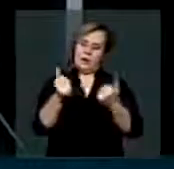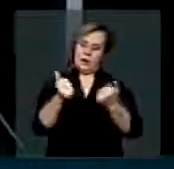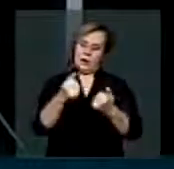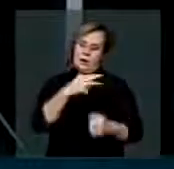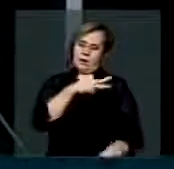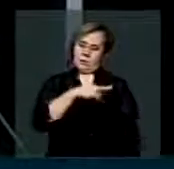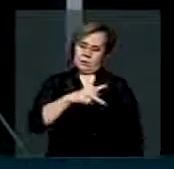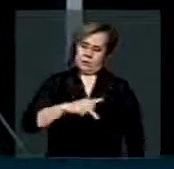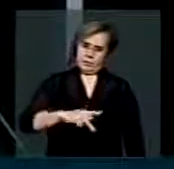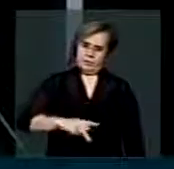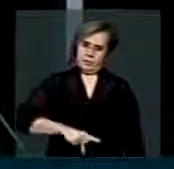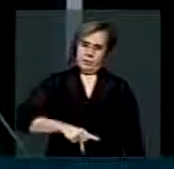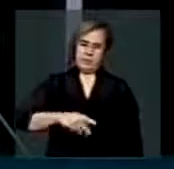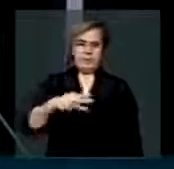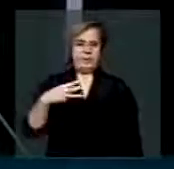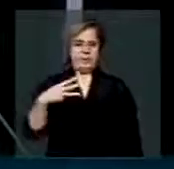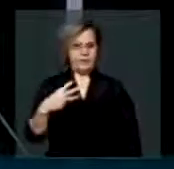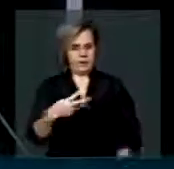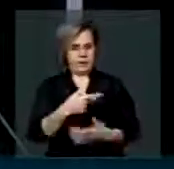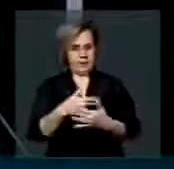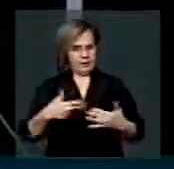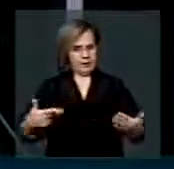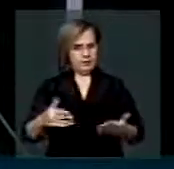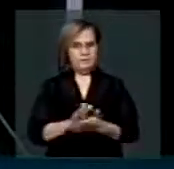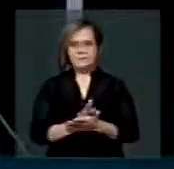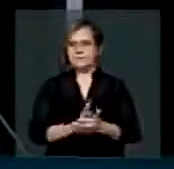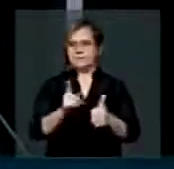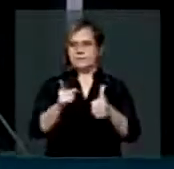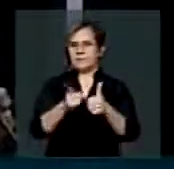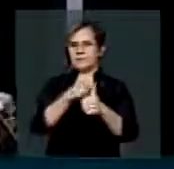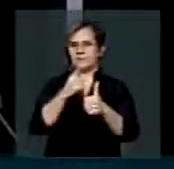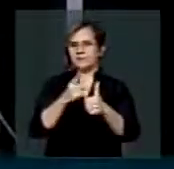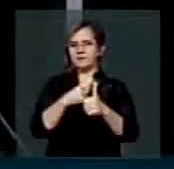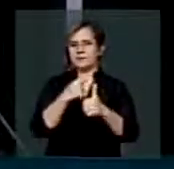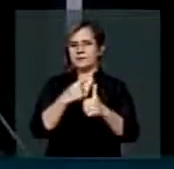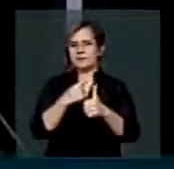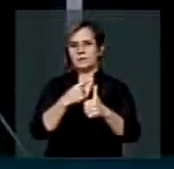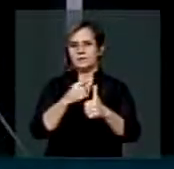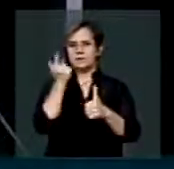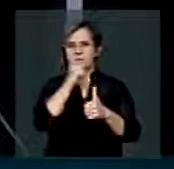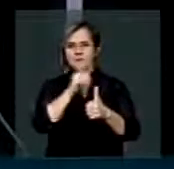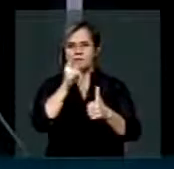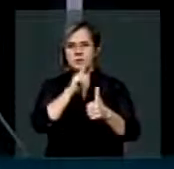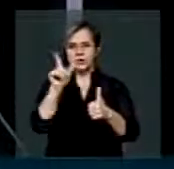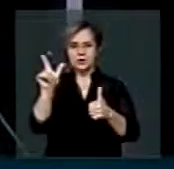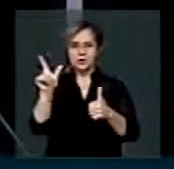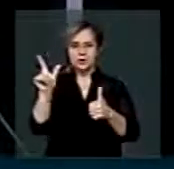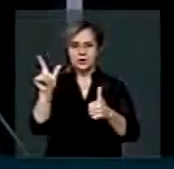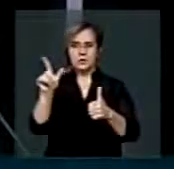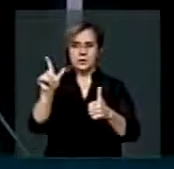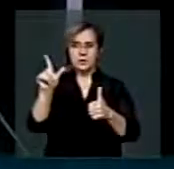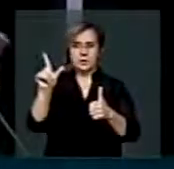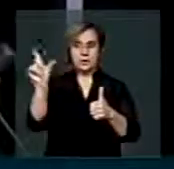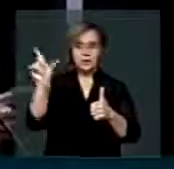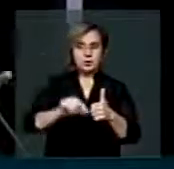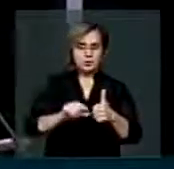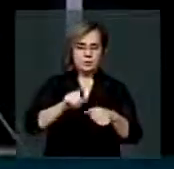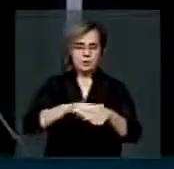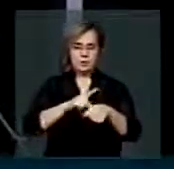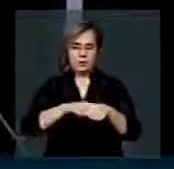Ministério Público 3 coisas. Primeiro, que seja abreviada a intervenção que foi feita